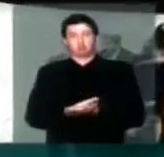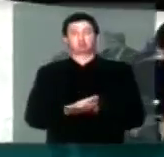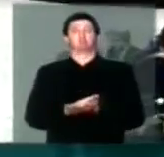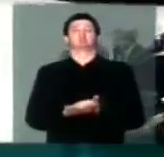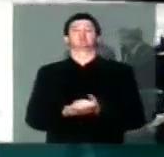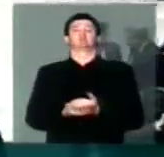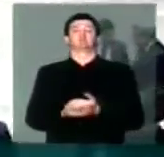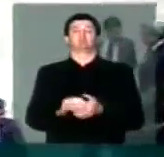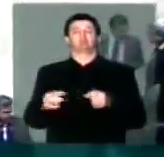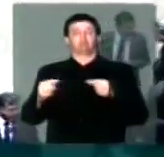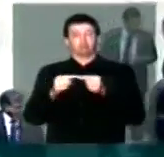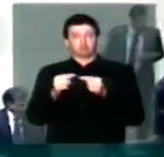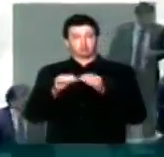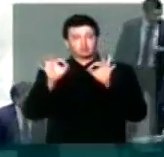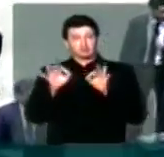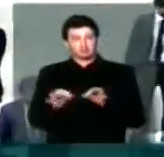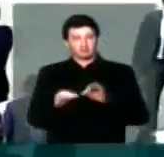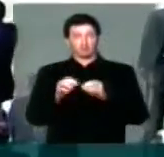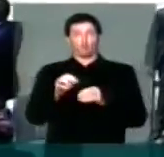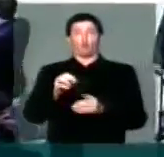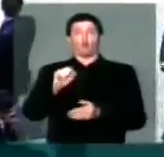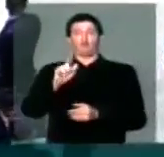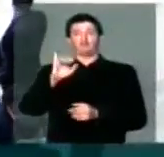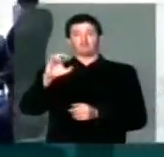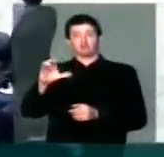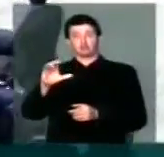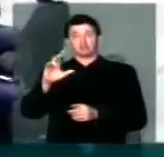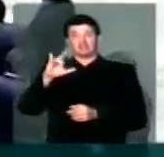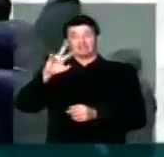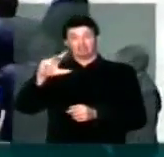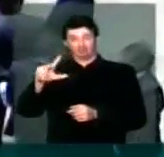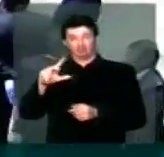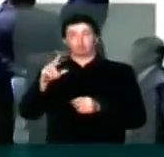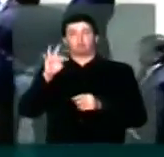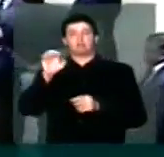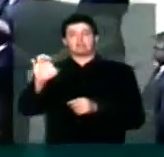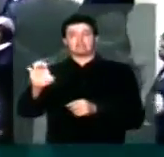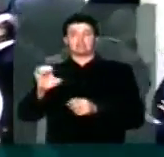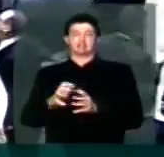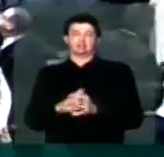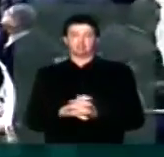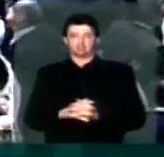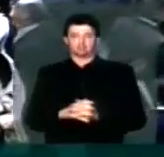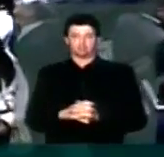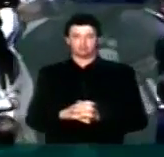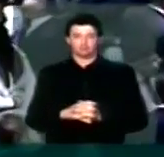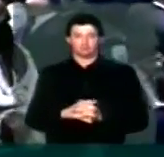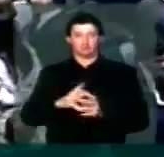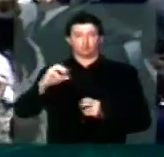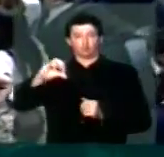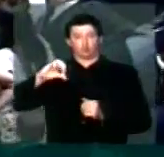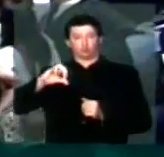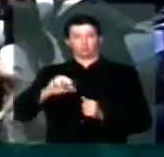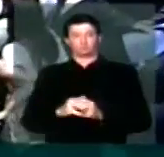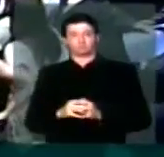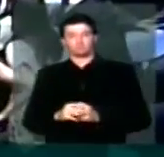averbado, respectivamente, no ofício civil e no Tribunal Superior Eleitoral. 9º.